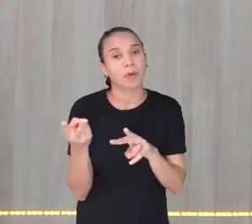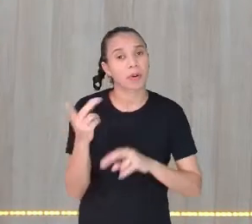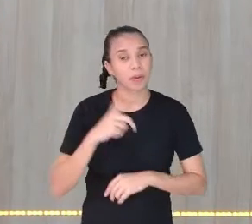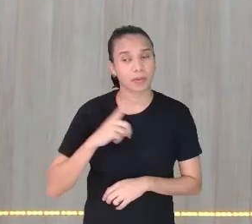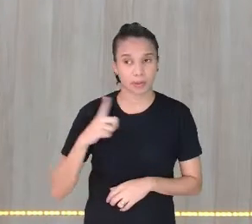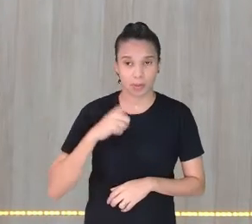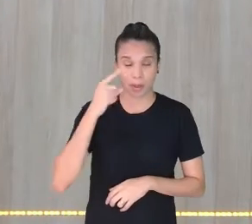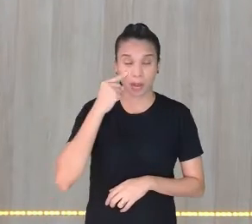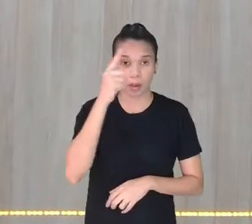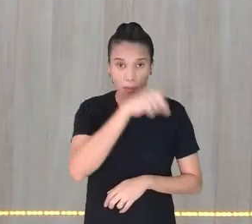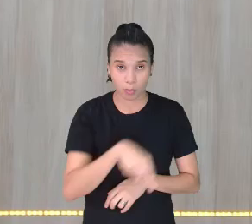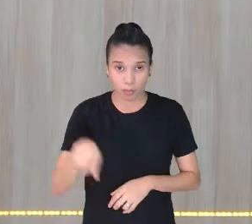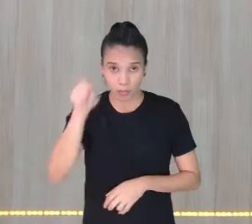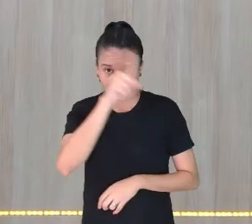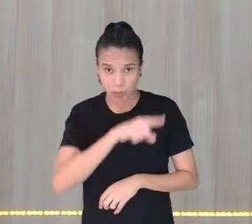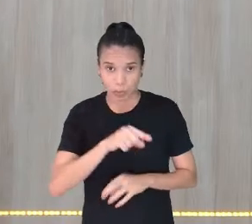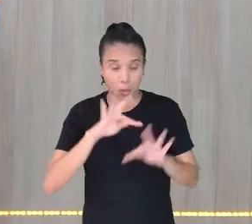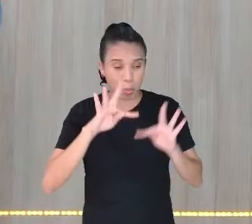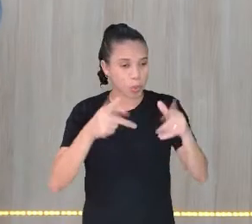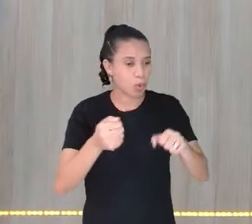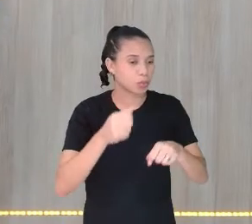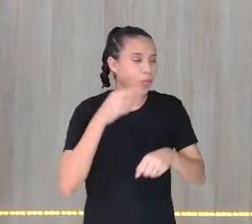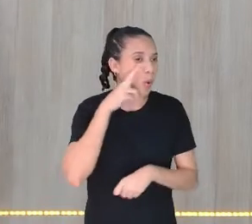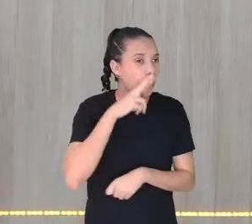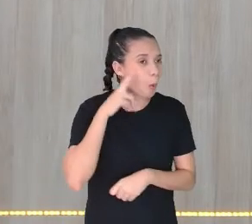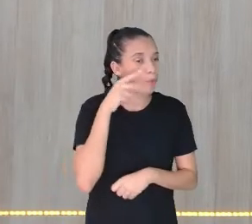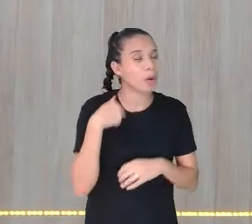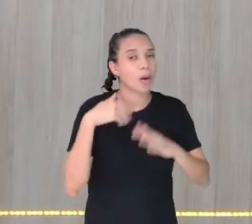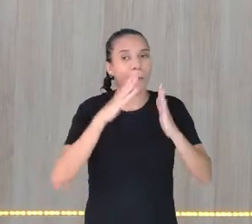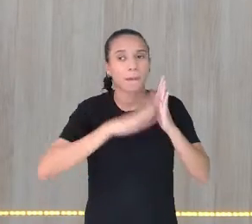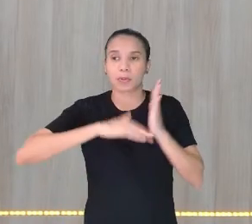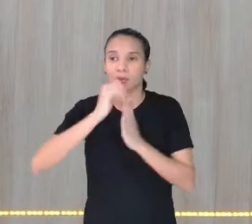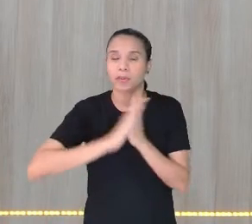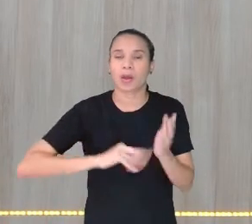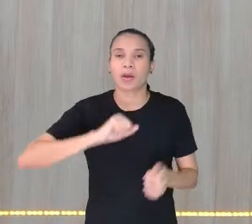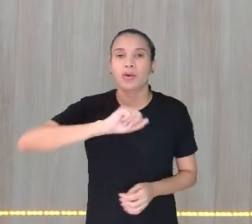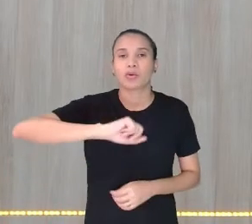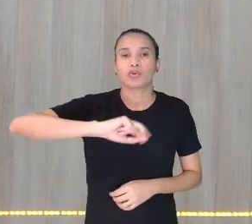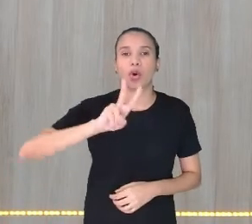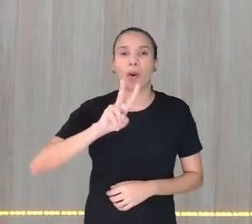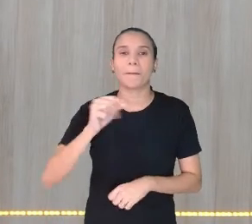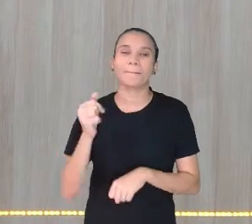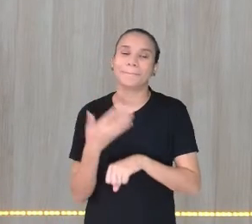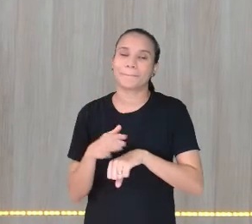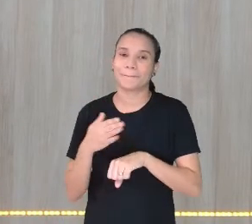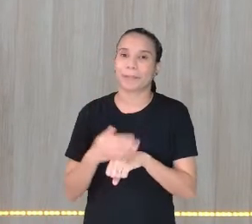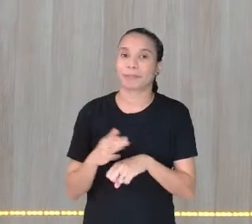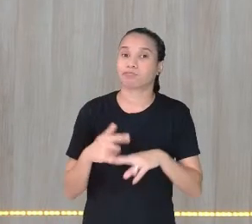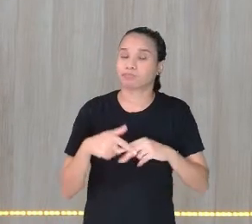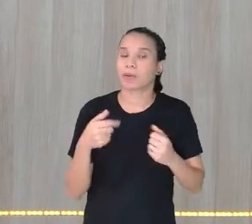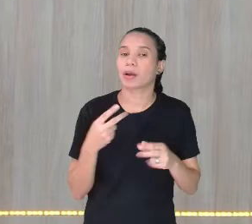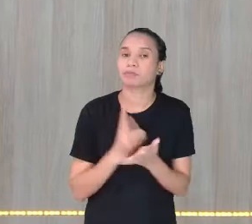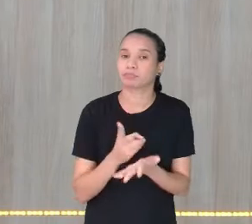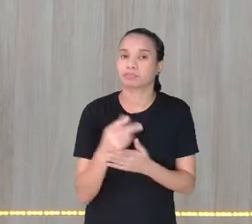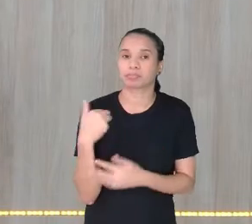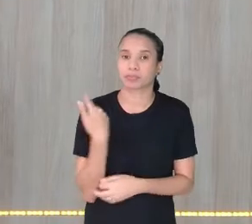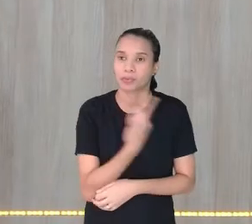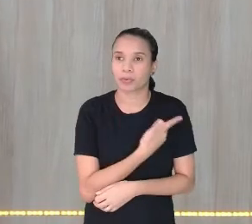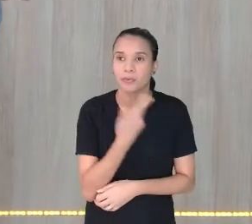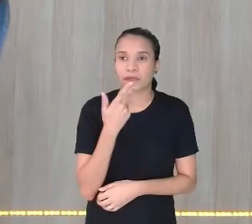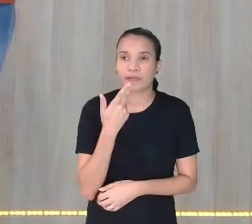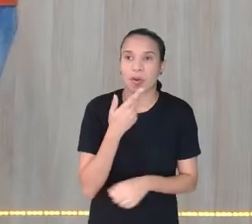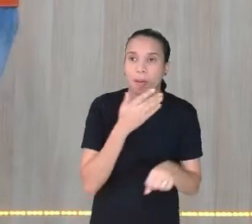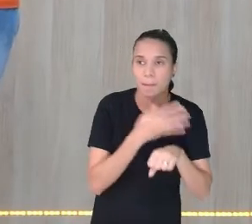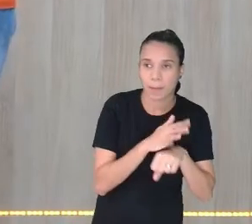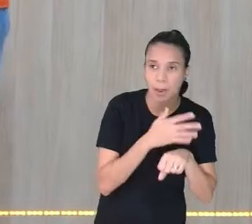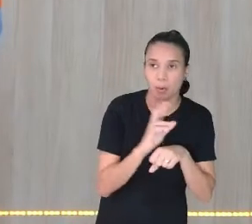Esse círculo aí poderia ser todo rosinha e eu pintei 2 pedacinhos de branco. Mas sempre que a gente fala ou do